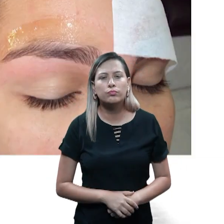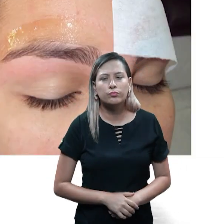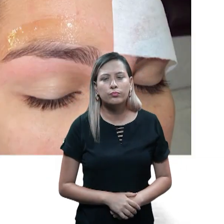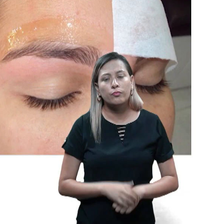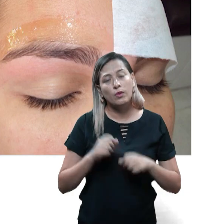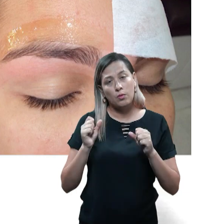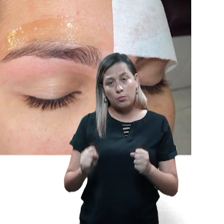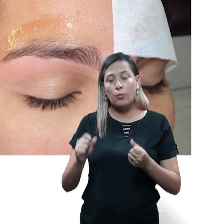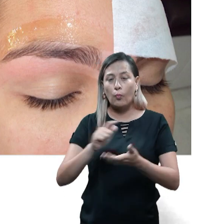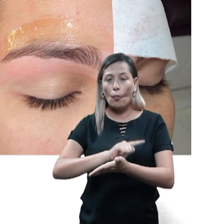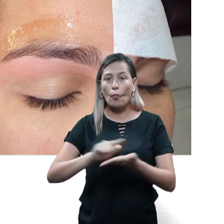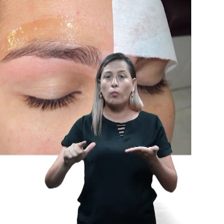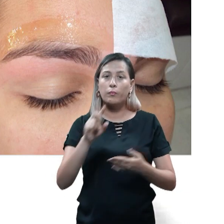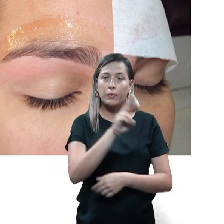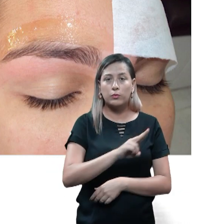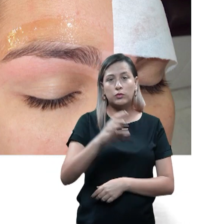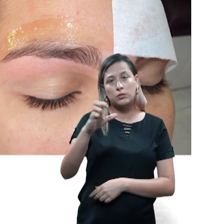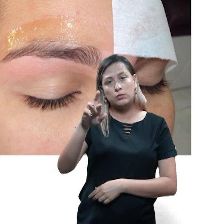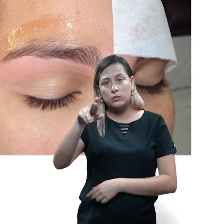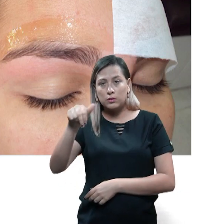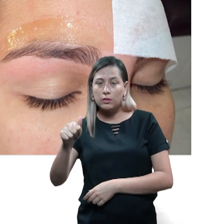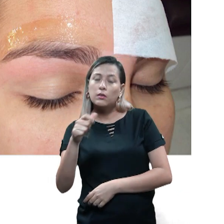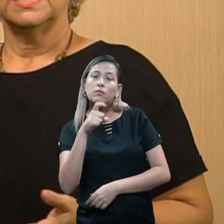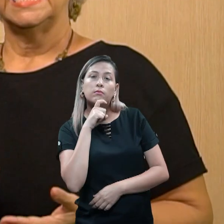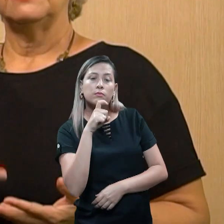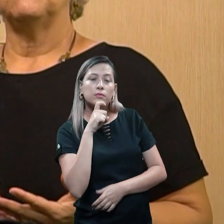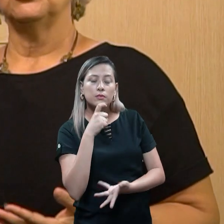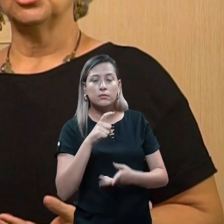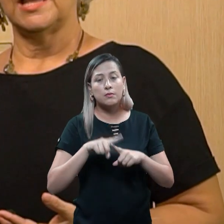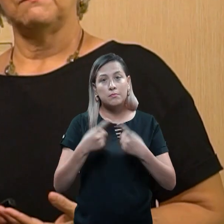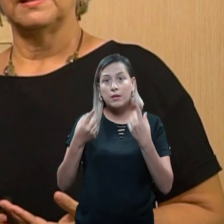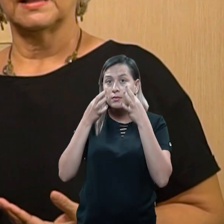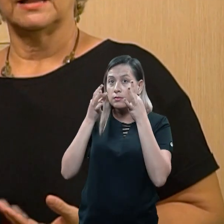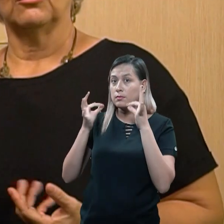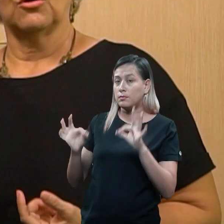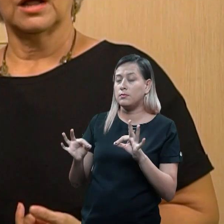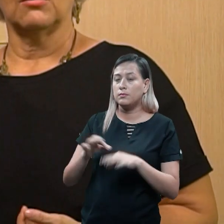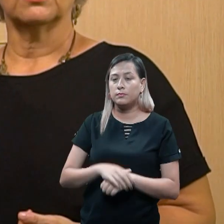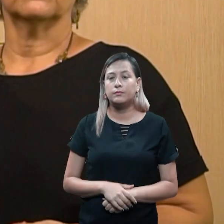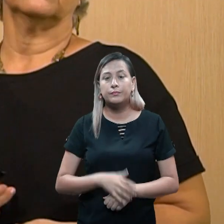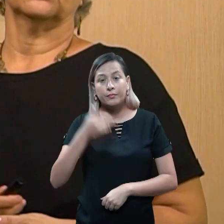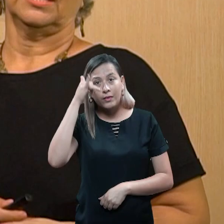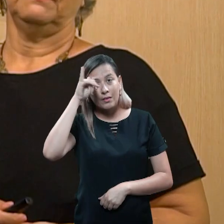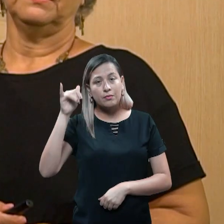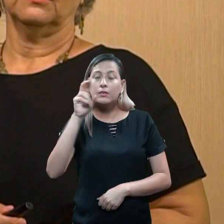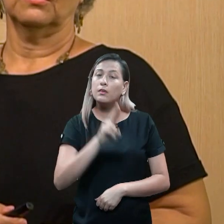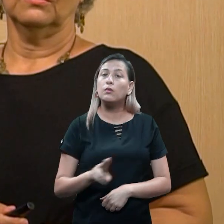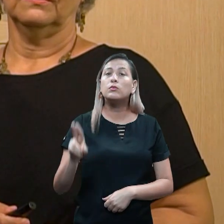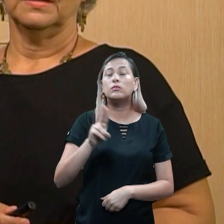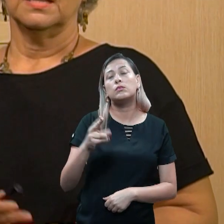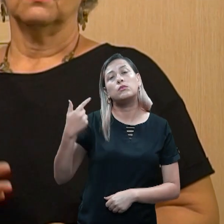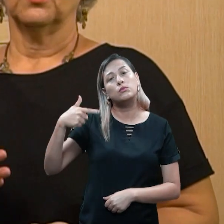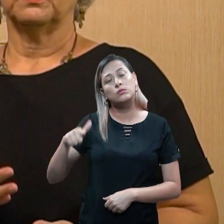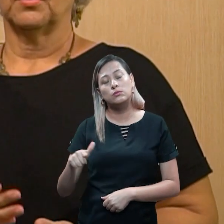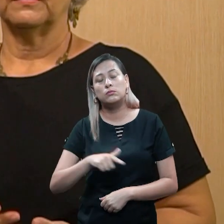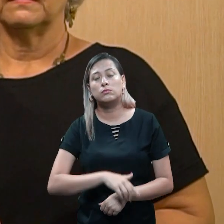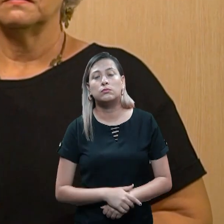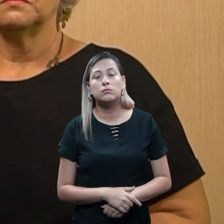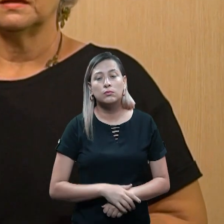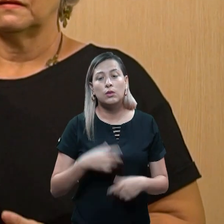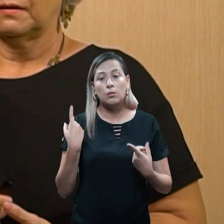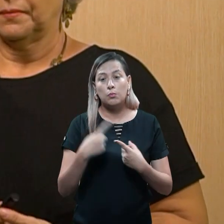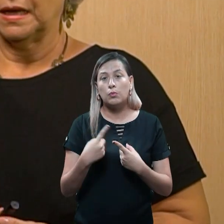a limpeza com cera fria, mas atenção, evite reaplicar no local que você já epilou, pois